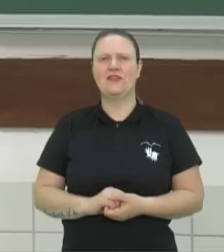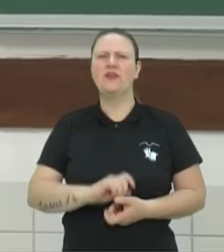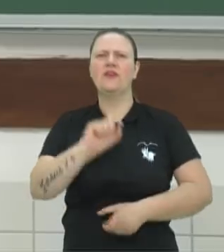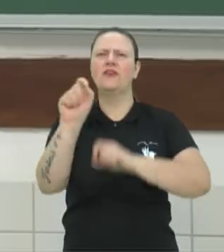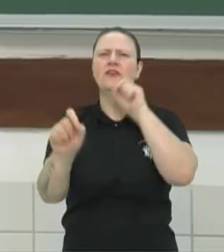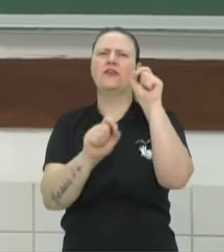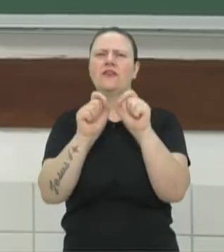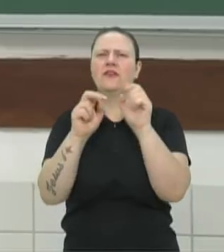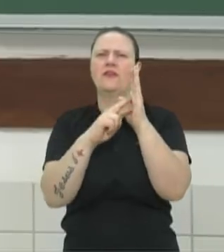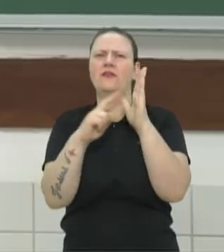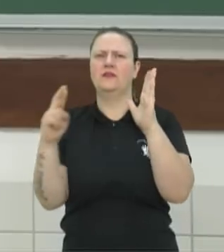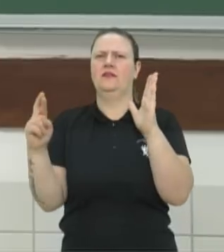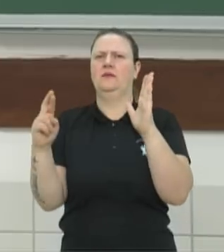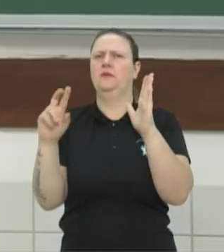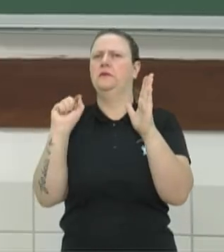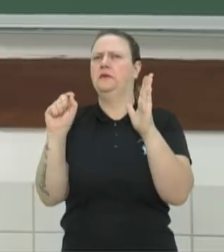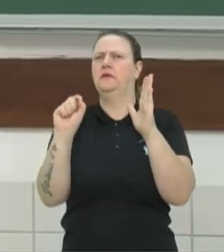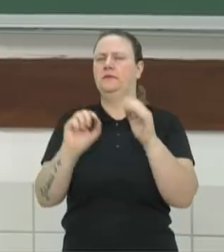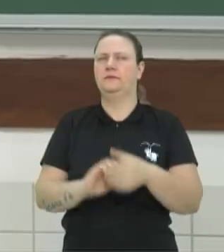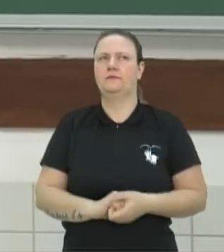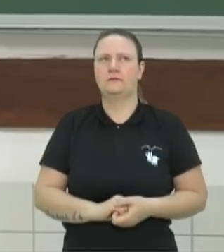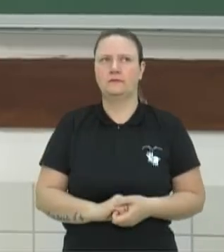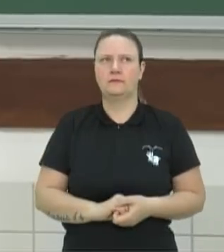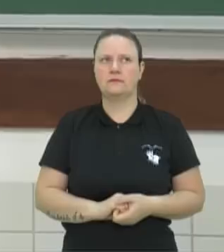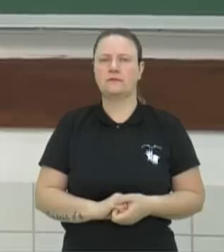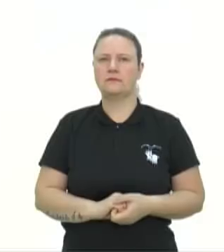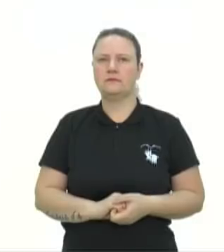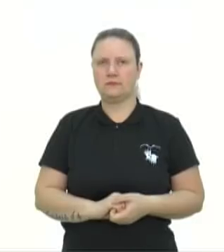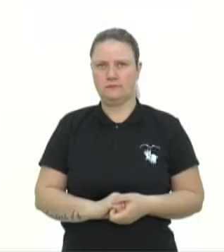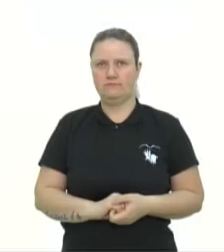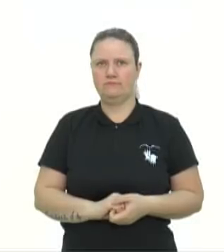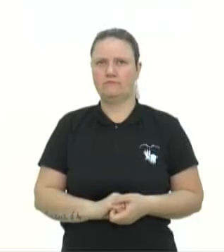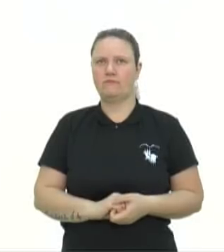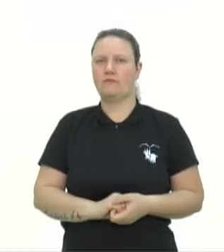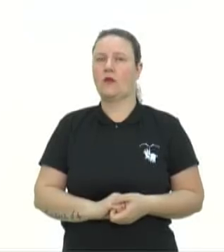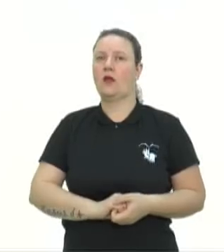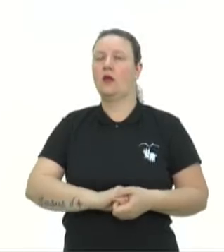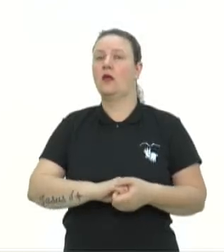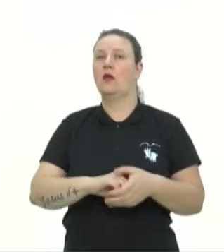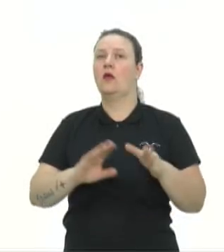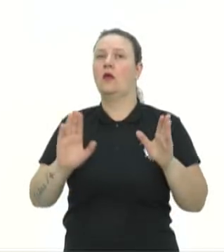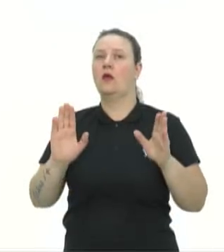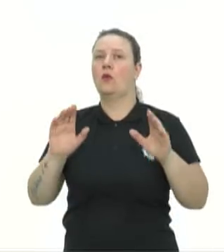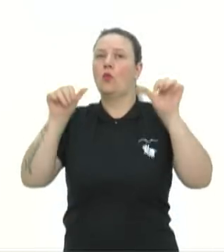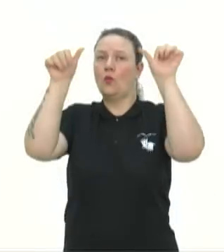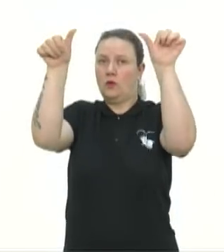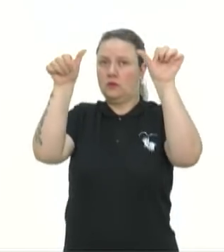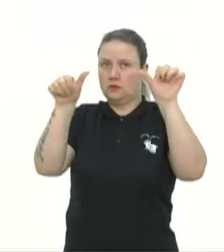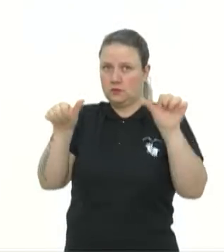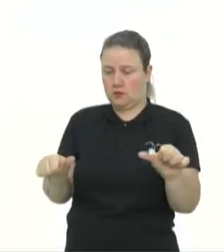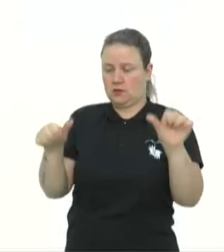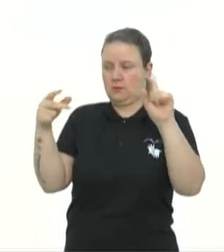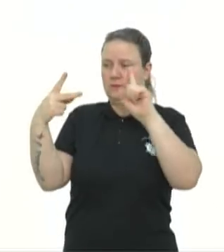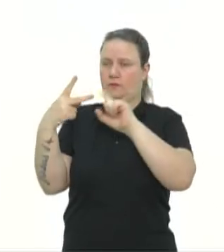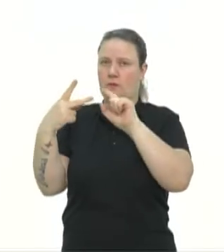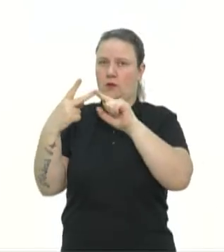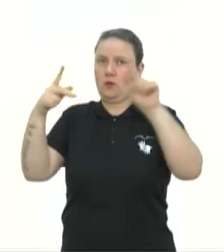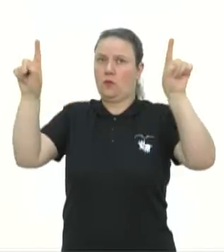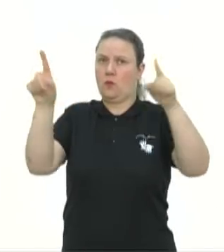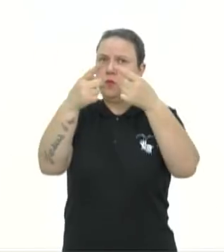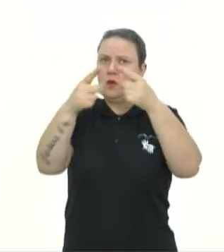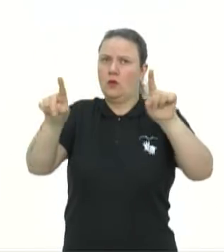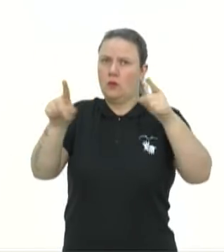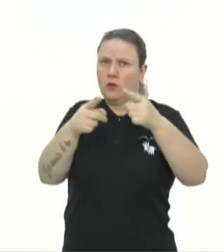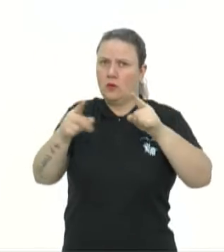O que você respondeu? Aqui, tanto o cartaz quanto a música indicam que a mudança do mundo requer atitudes